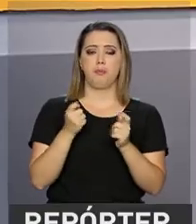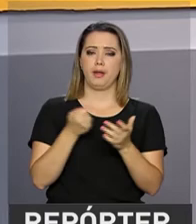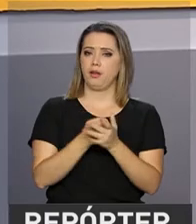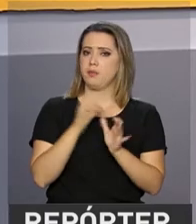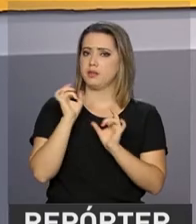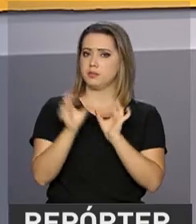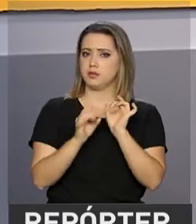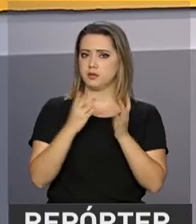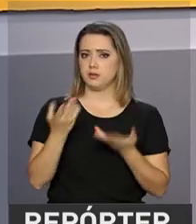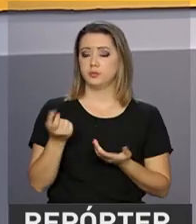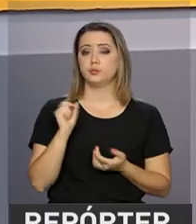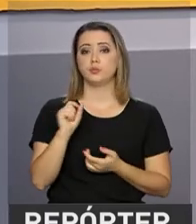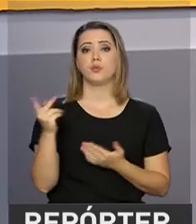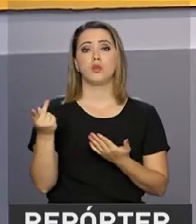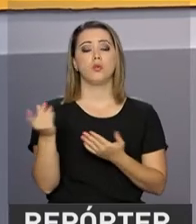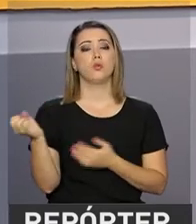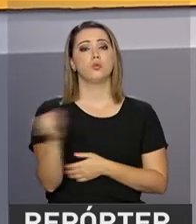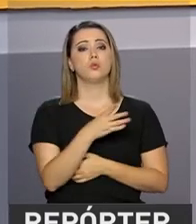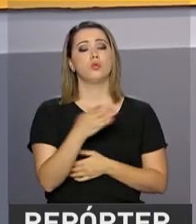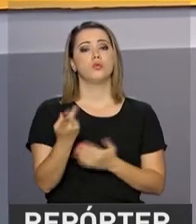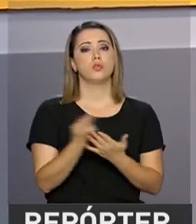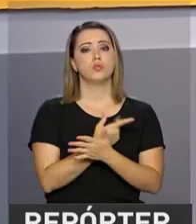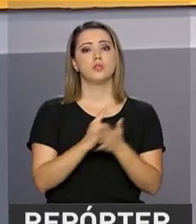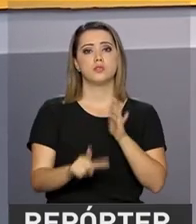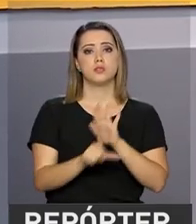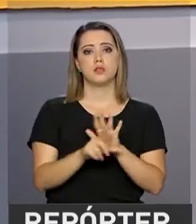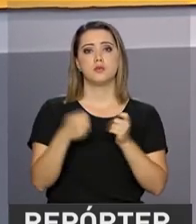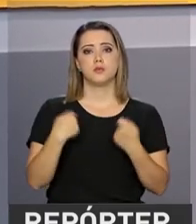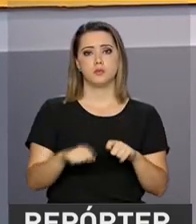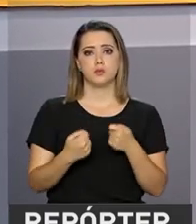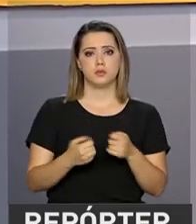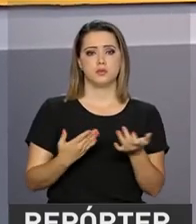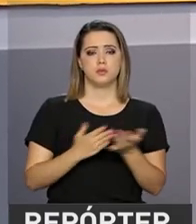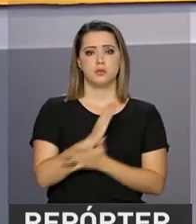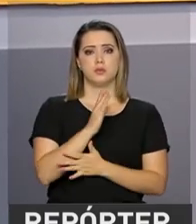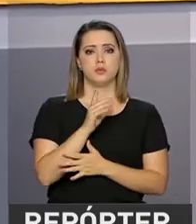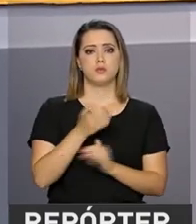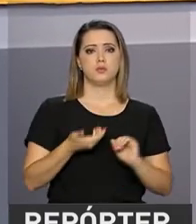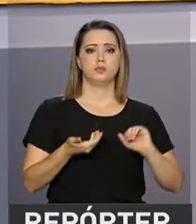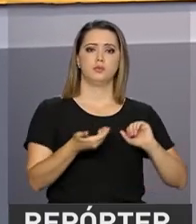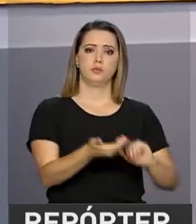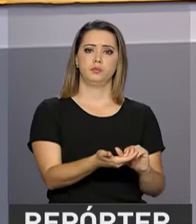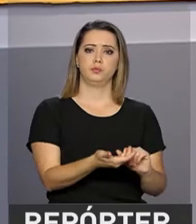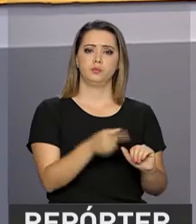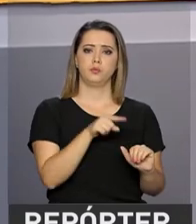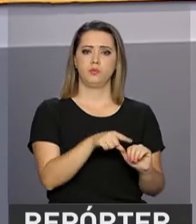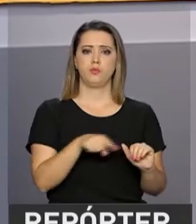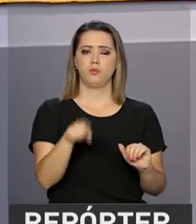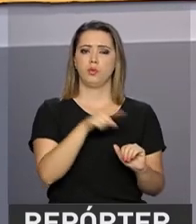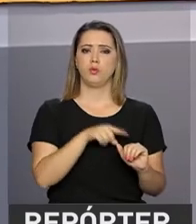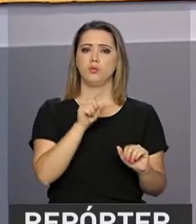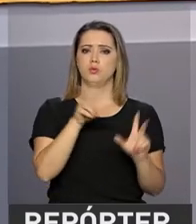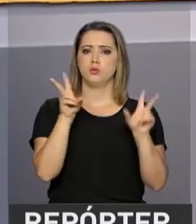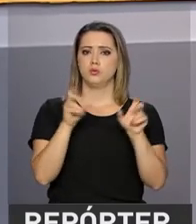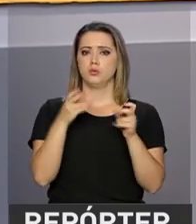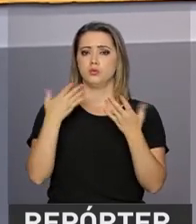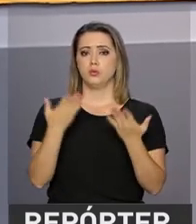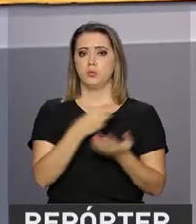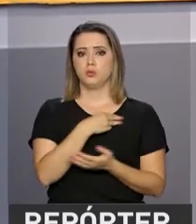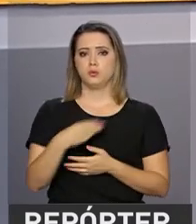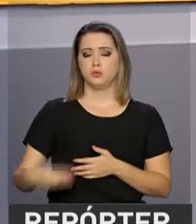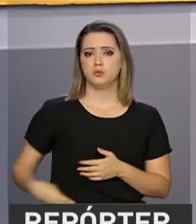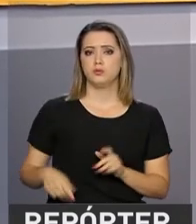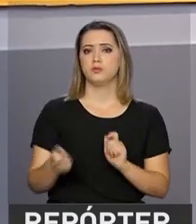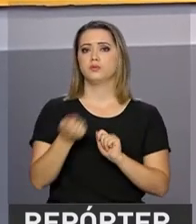para que o novo refis se transforme em lei, é preciso que a medida provisória seja aprovada pelo Congresso Nacional. Sobre esse assunto,